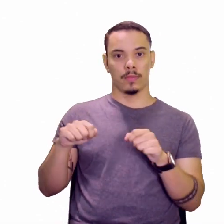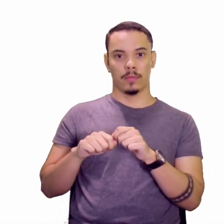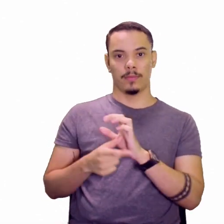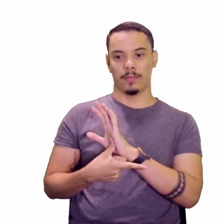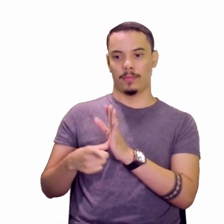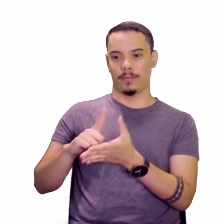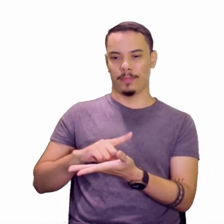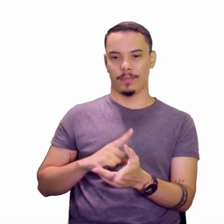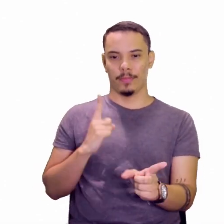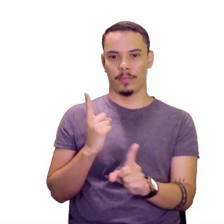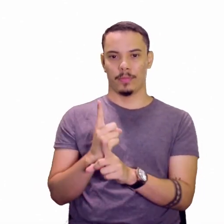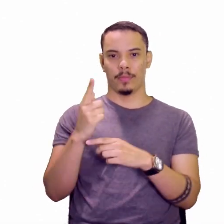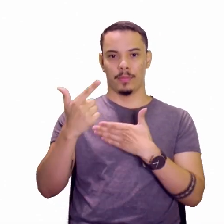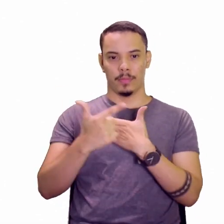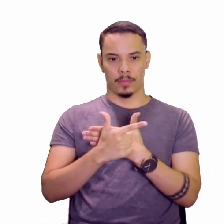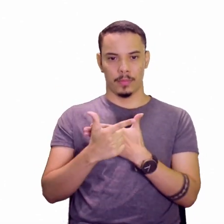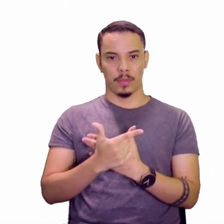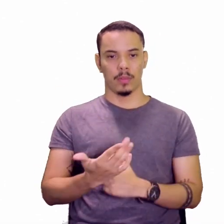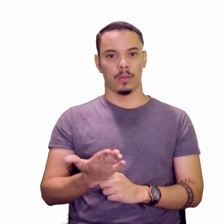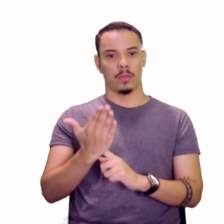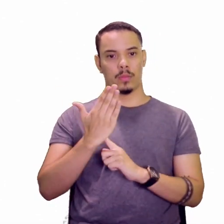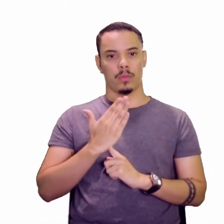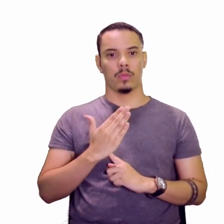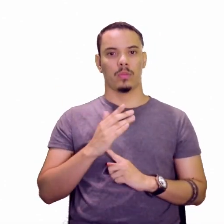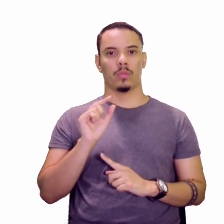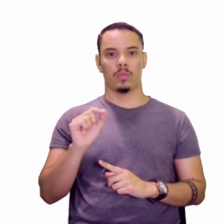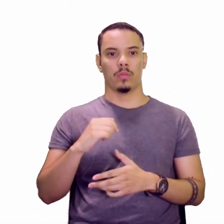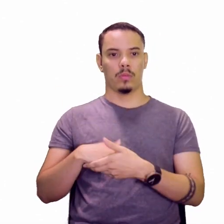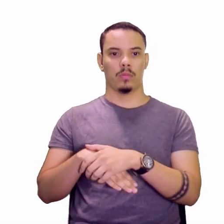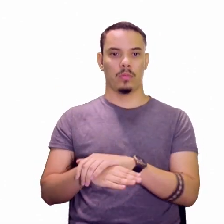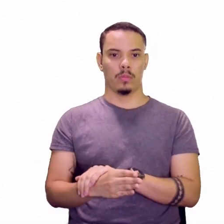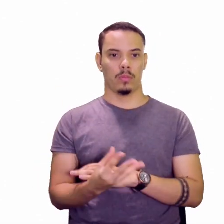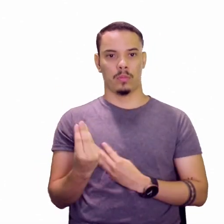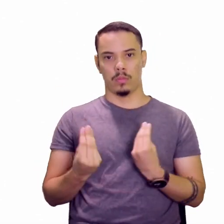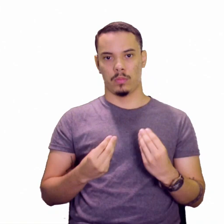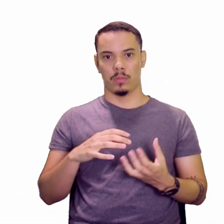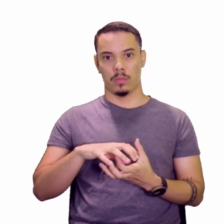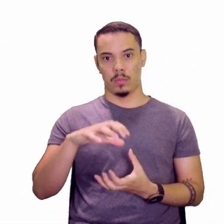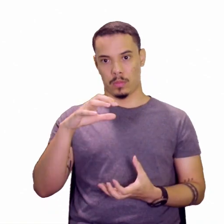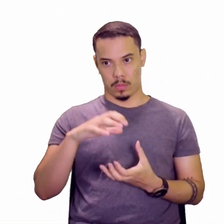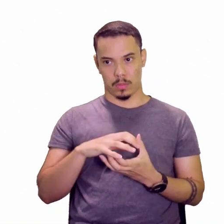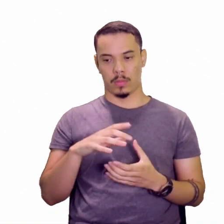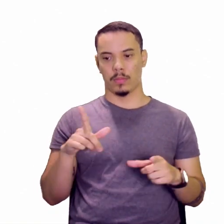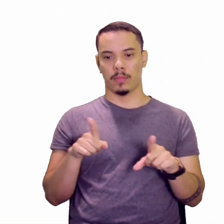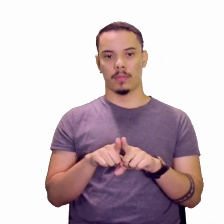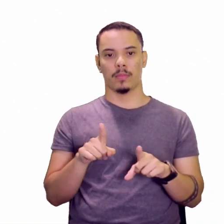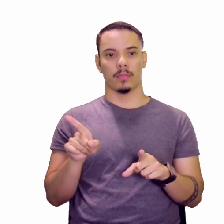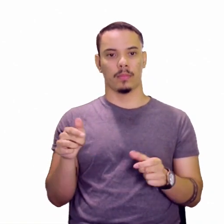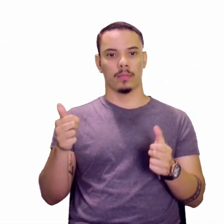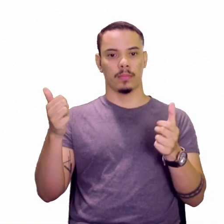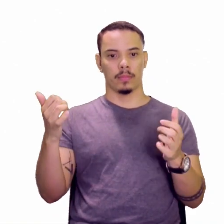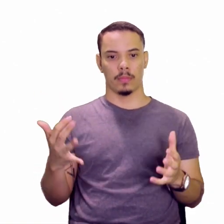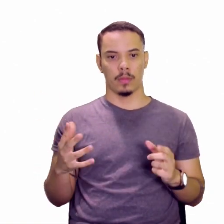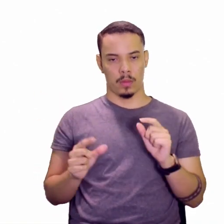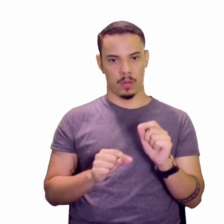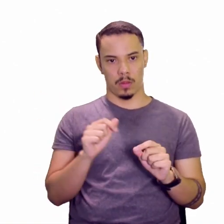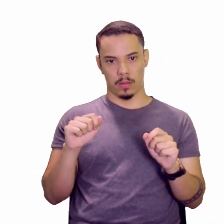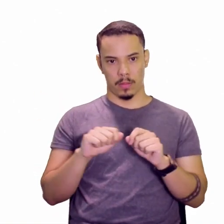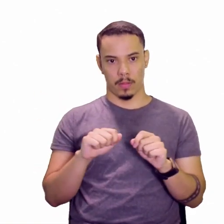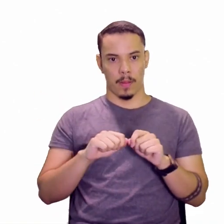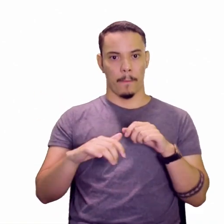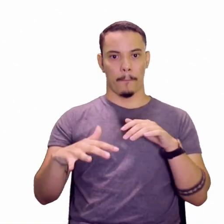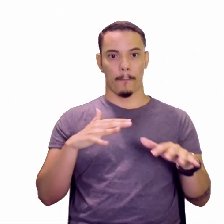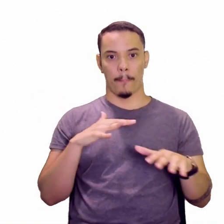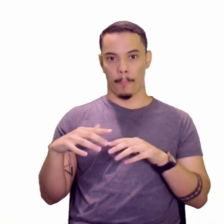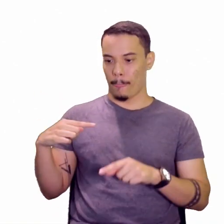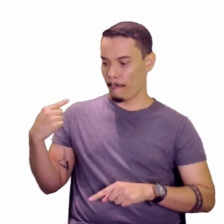tenho que achar uma função que me mostre o comportamento desse corpo aqui. Como aqui ele fala, olha só, que ele está movendo-se